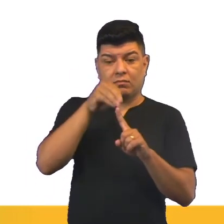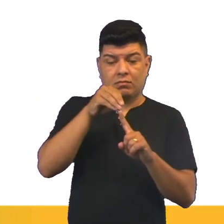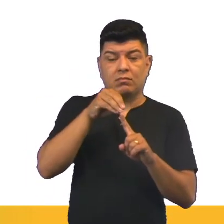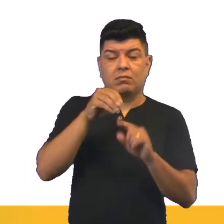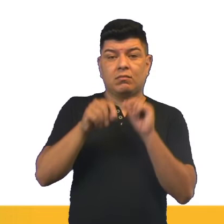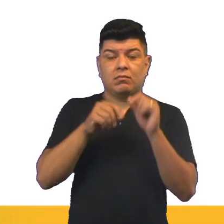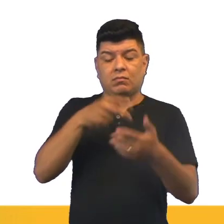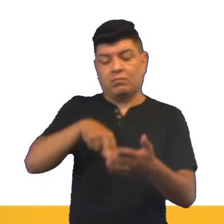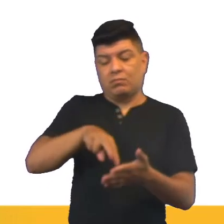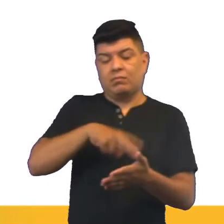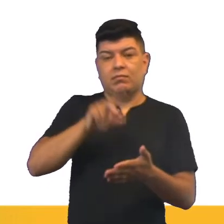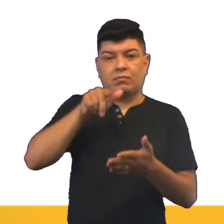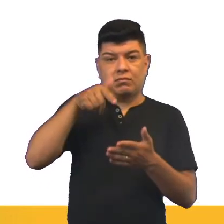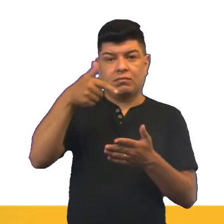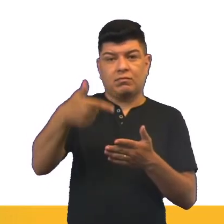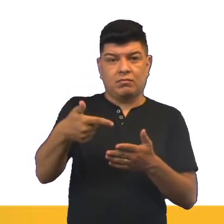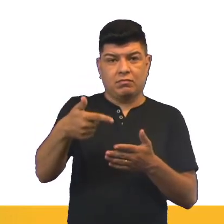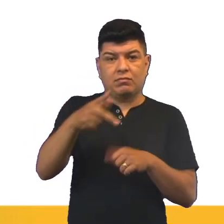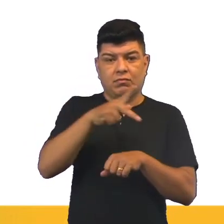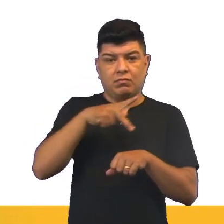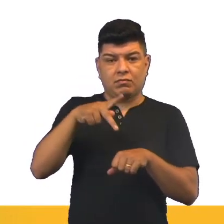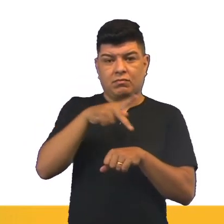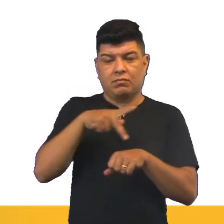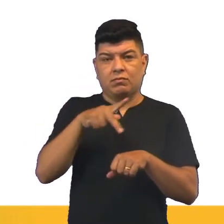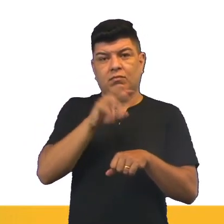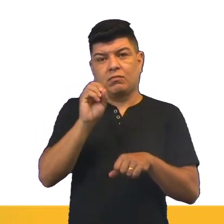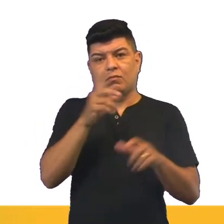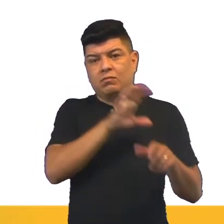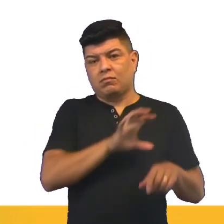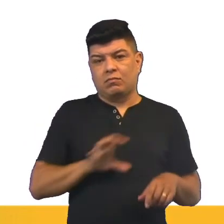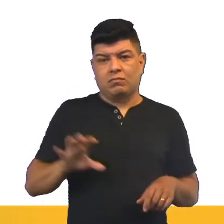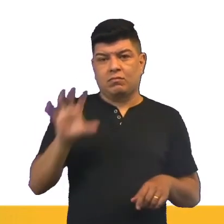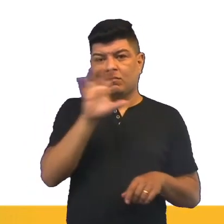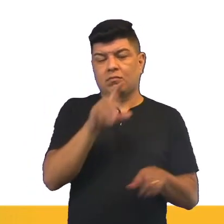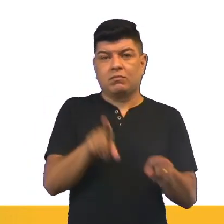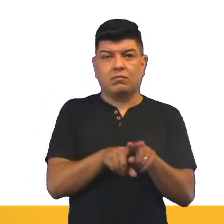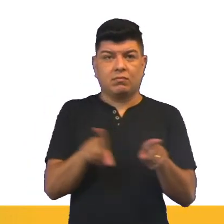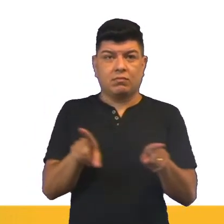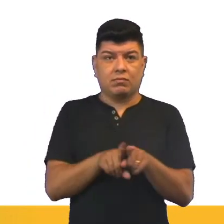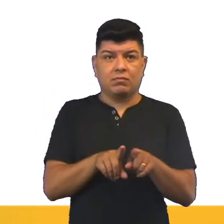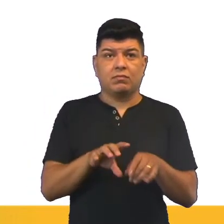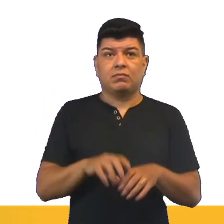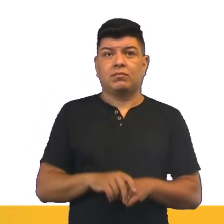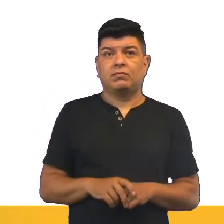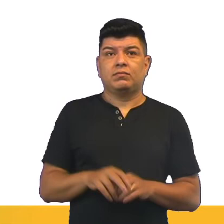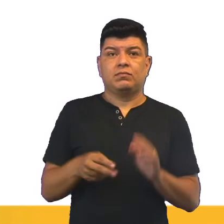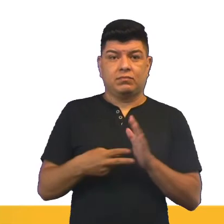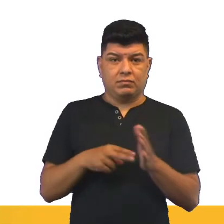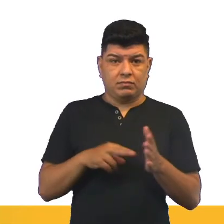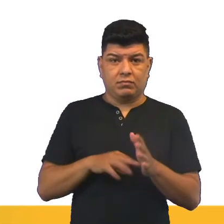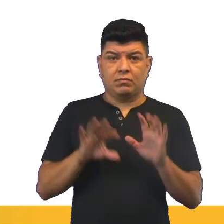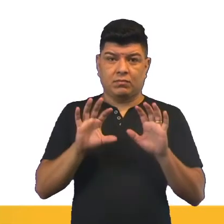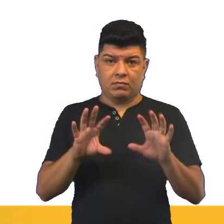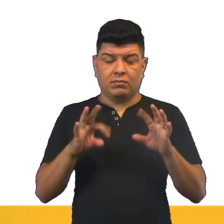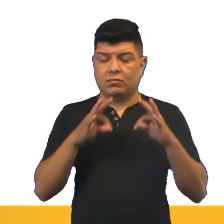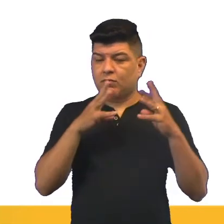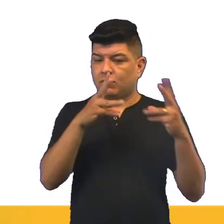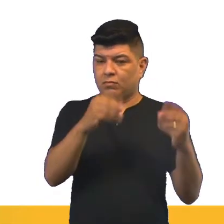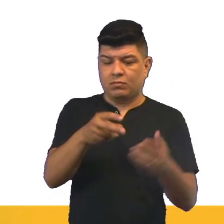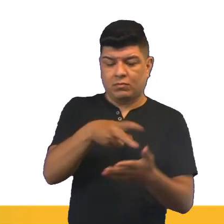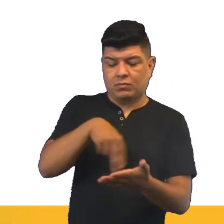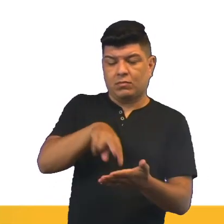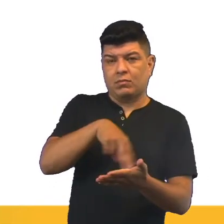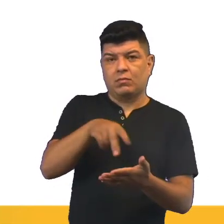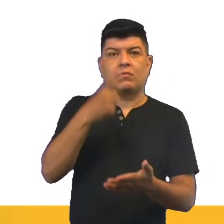da dança proveniente de outro país ou região, né? Neste sentido, praticamente todas